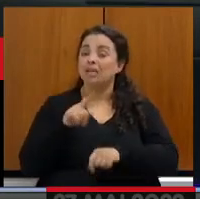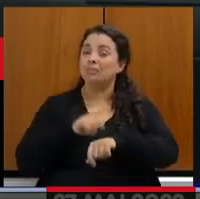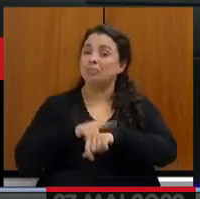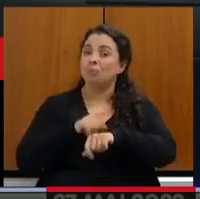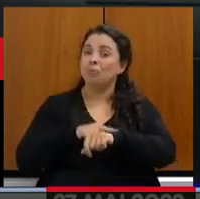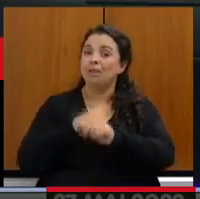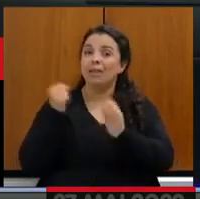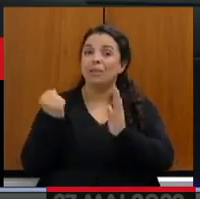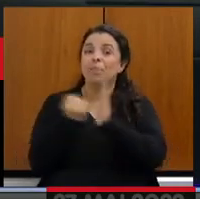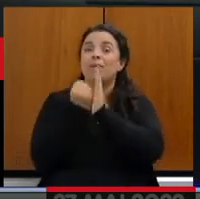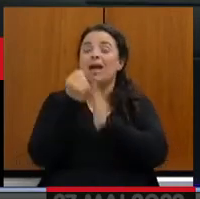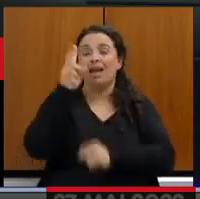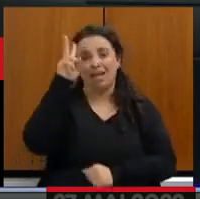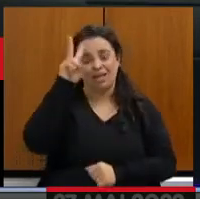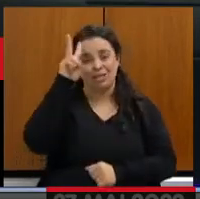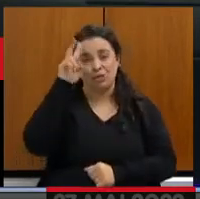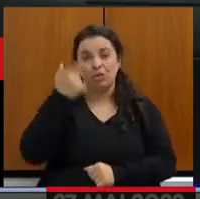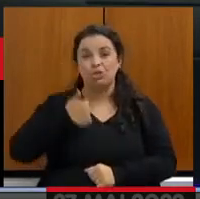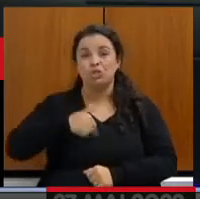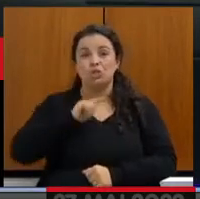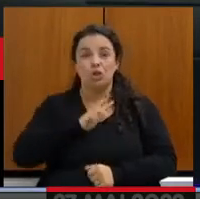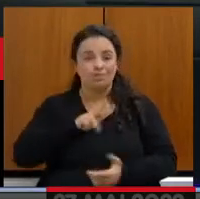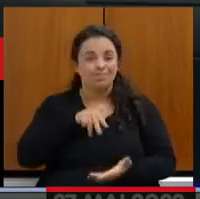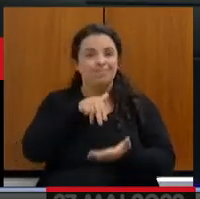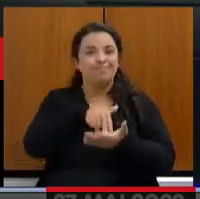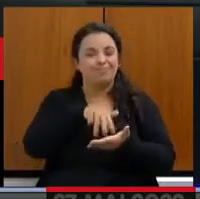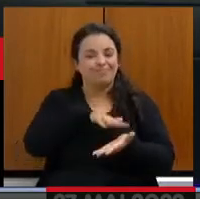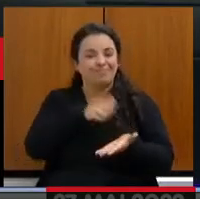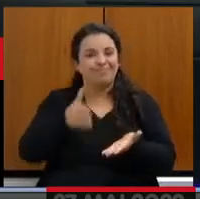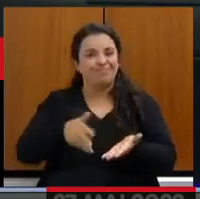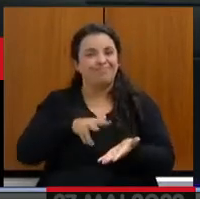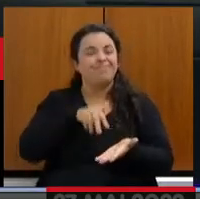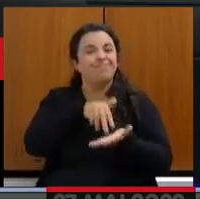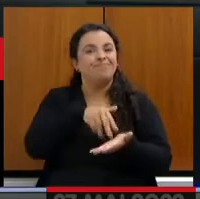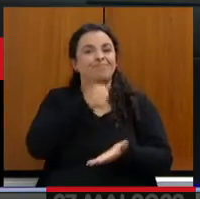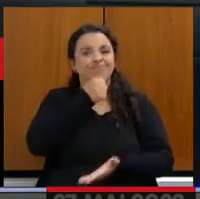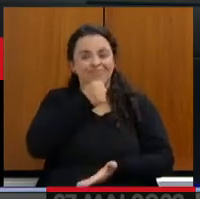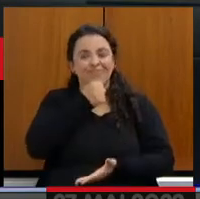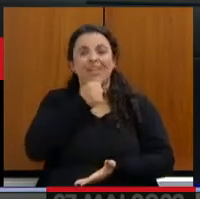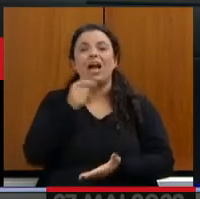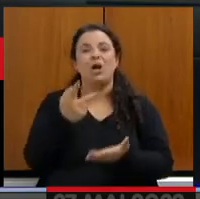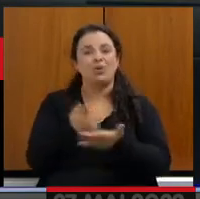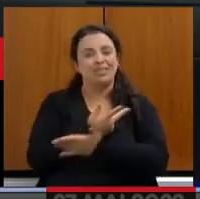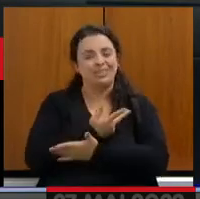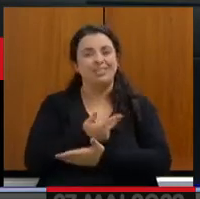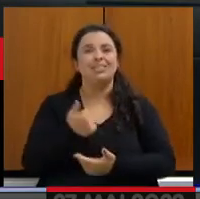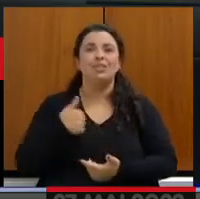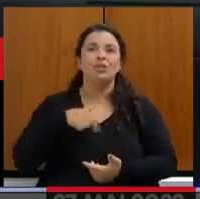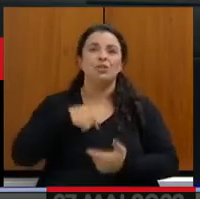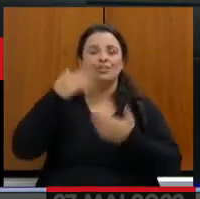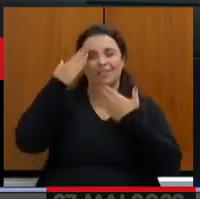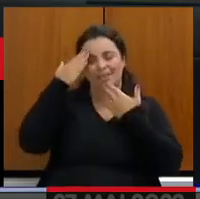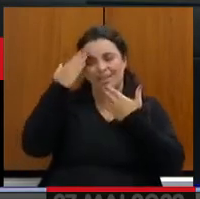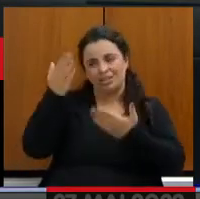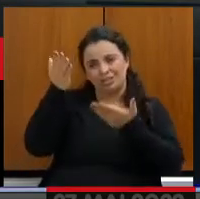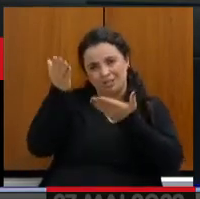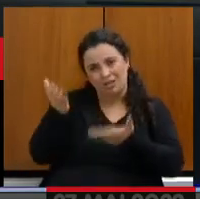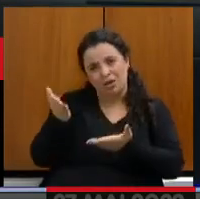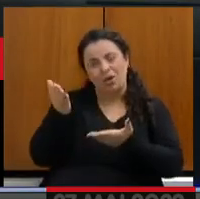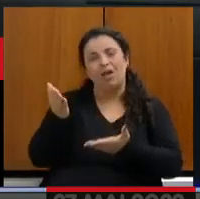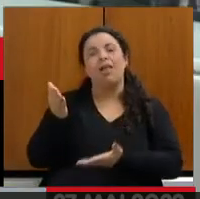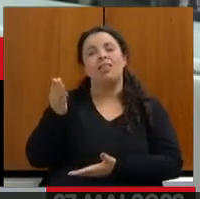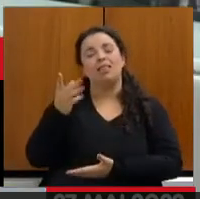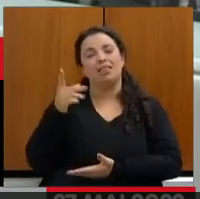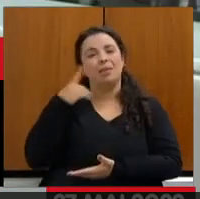de todas nós subirmos a esta Tribuna acontecesse Então nossa gratidão deputada Ana